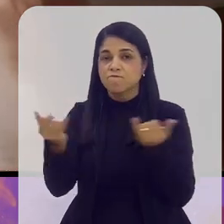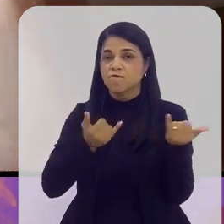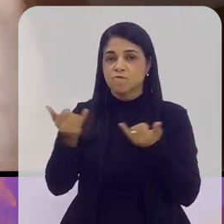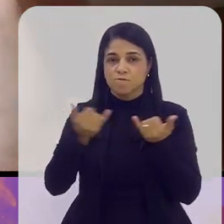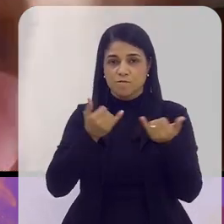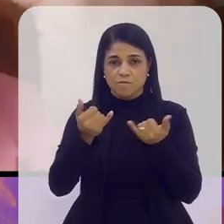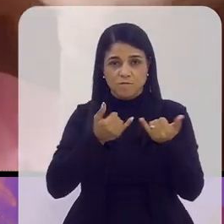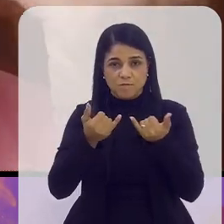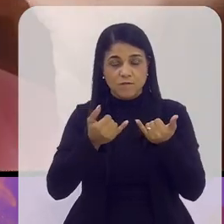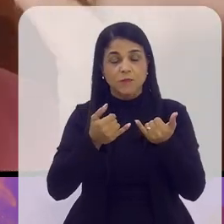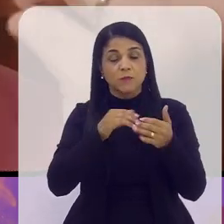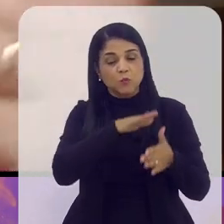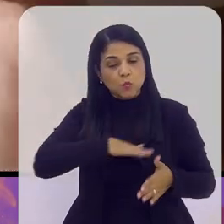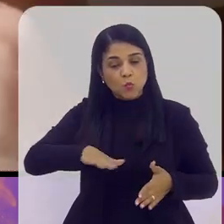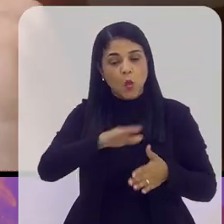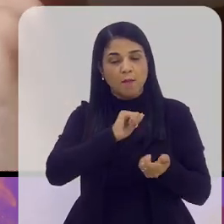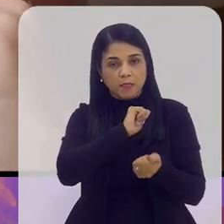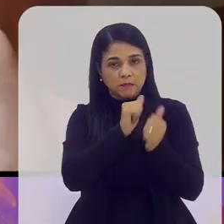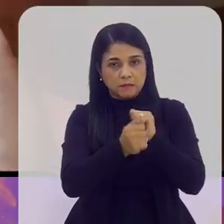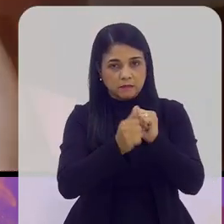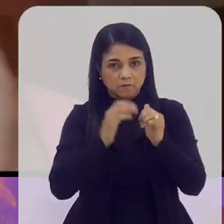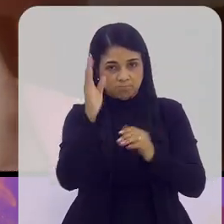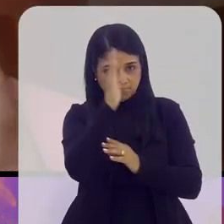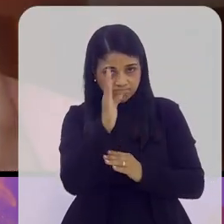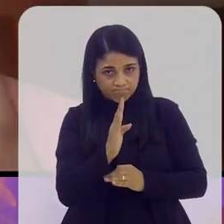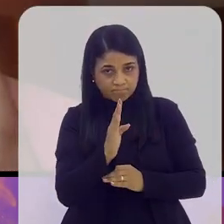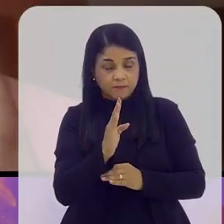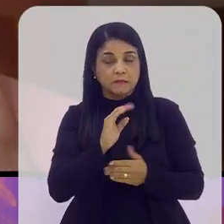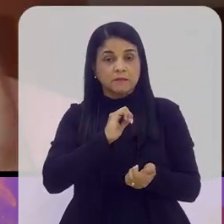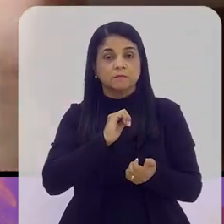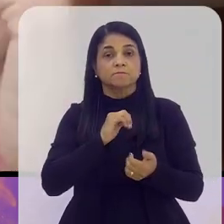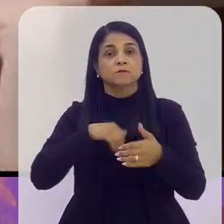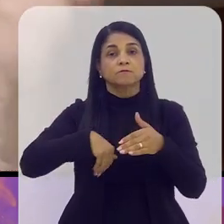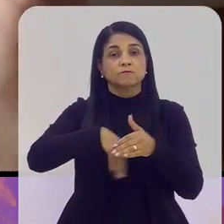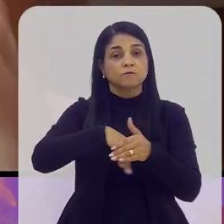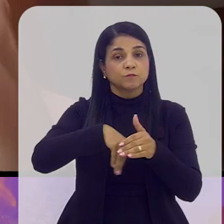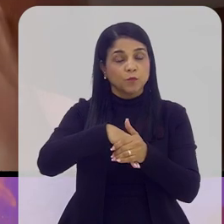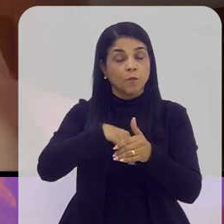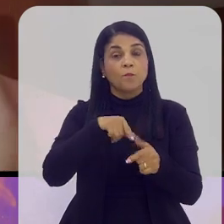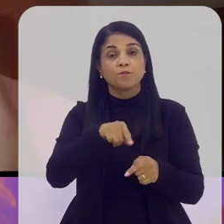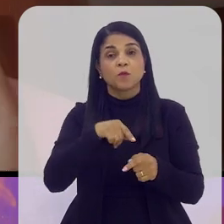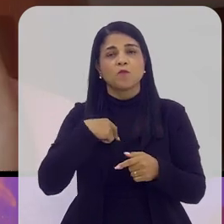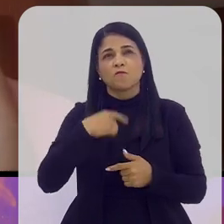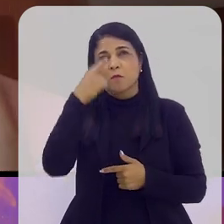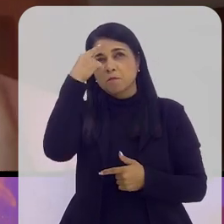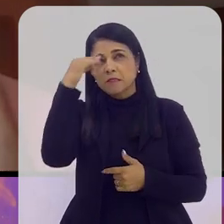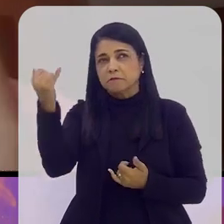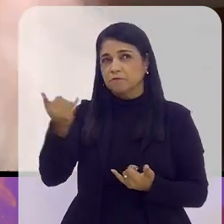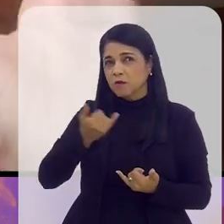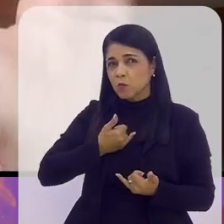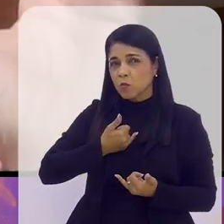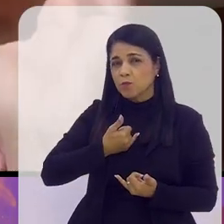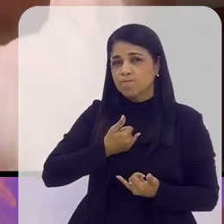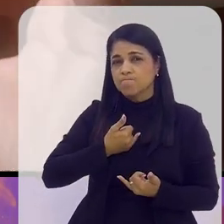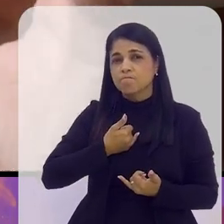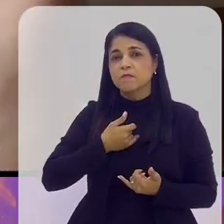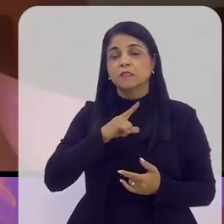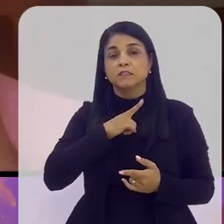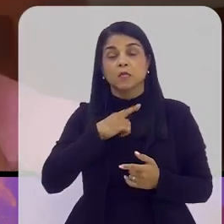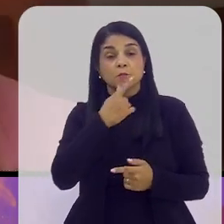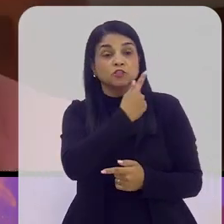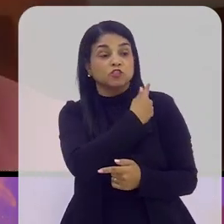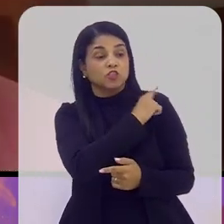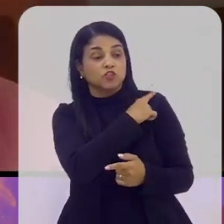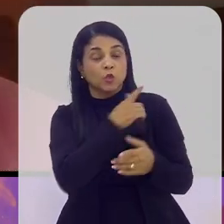né? Estar mais dentro do ambiente da seleção. Mas uma pessoa me disse isso, eu fiquei pensando, eu acho que faz sentido. Existe uma